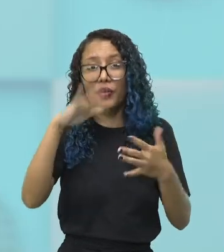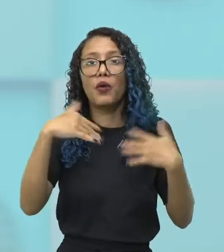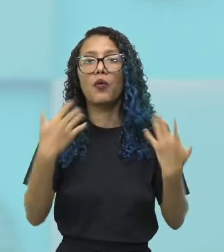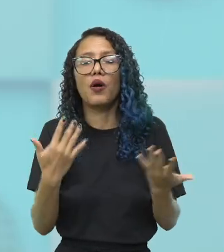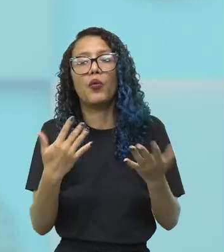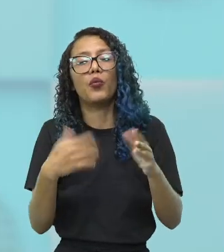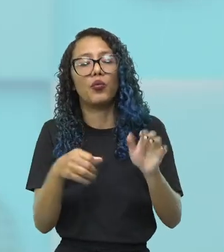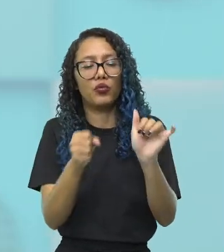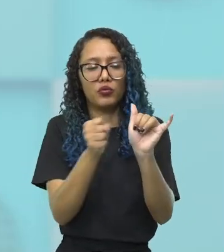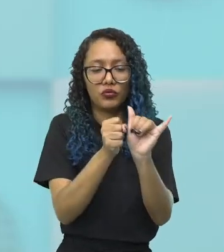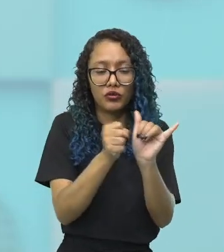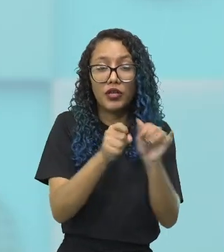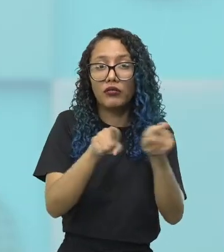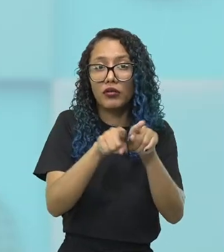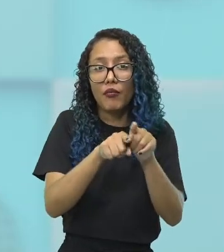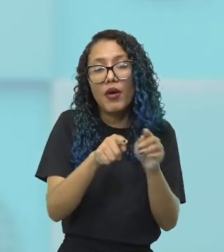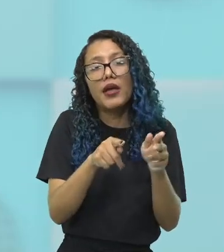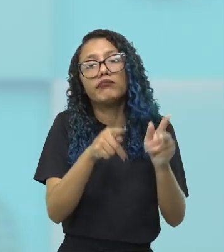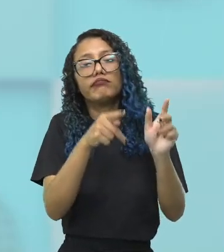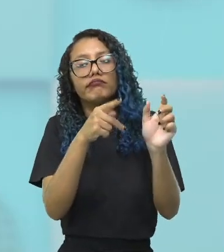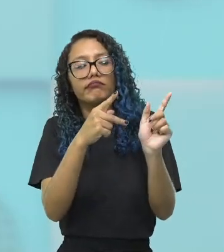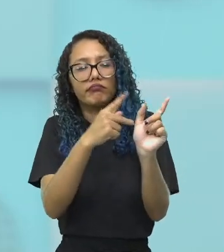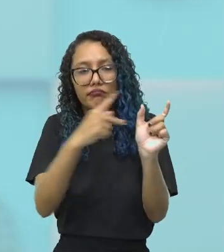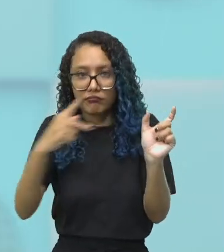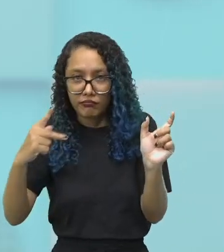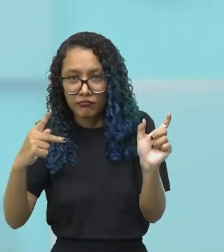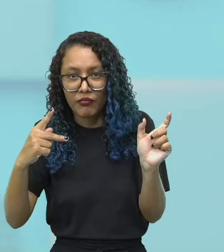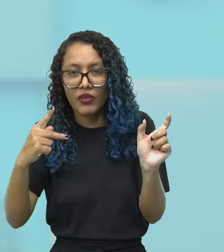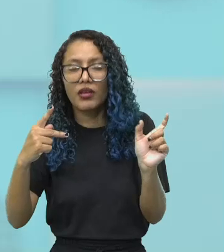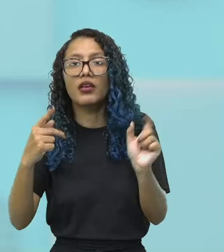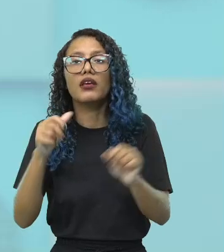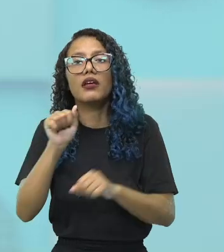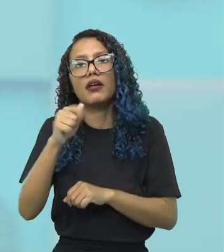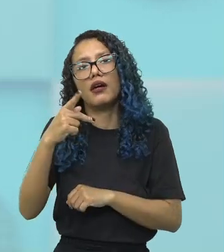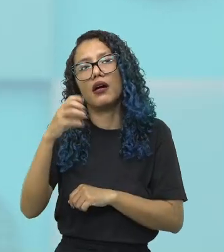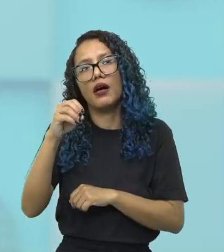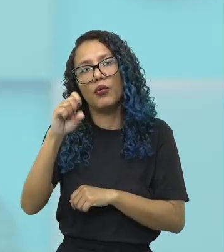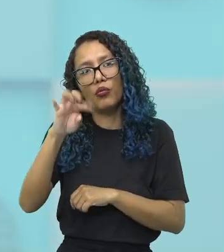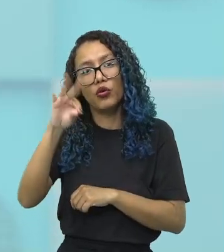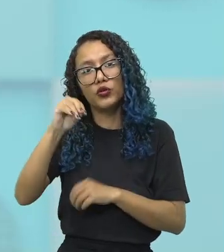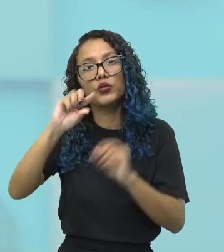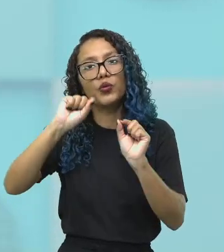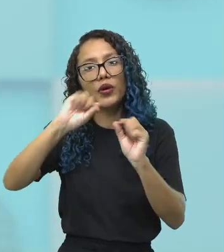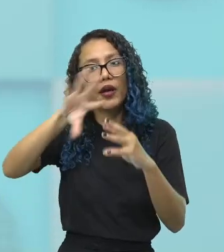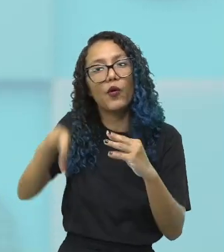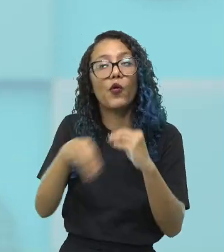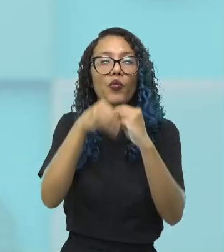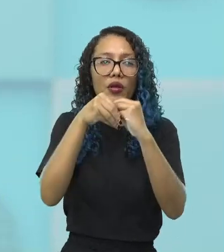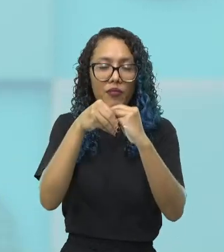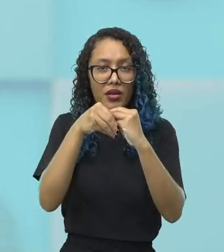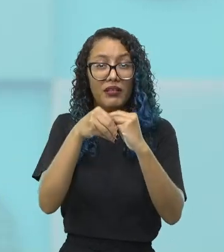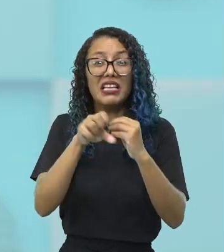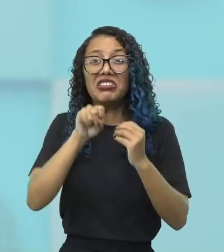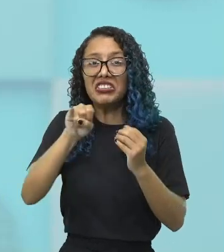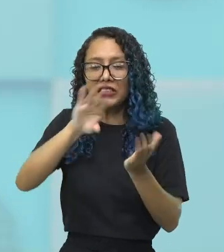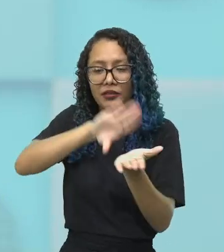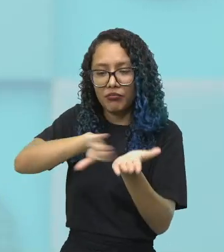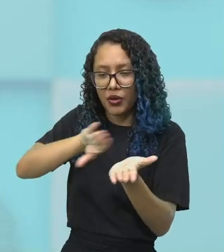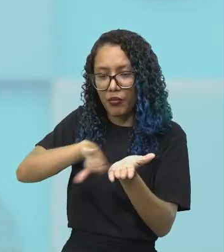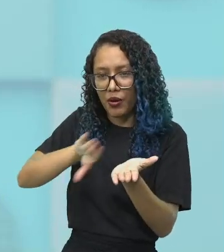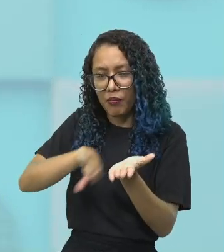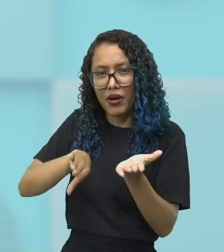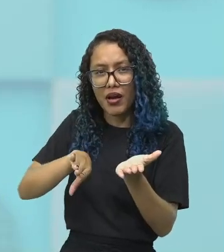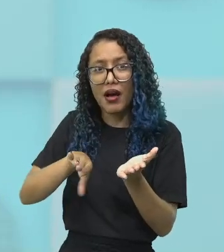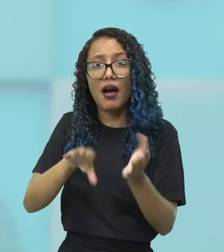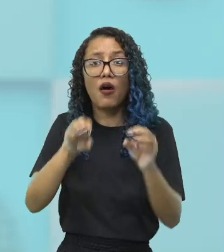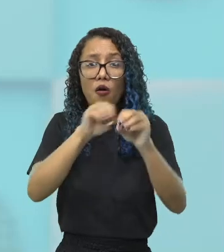o predicado. E o aposto, ele é acessório, então eu posso tirar sem prejudicar o